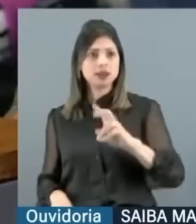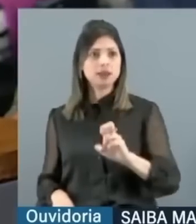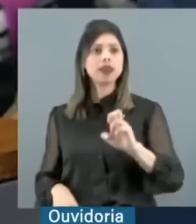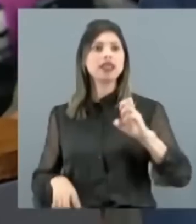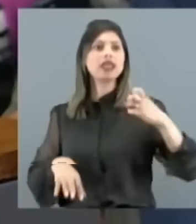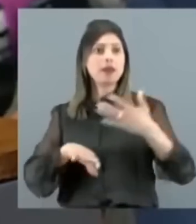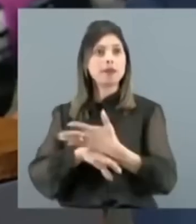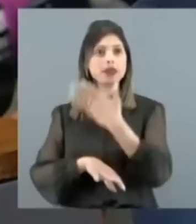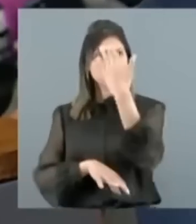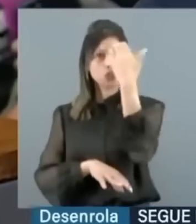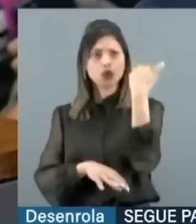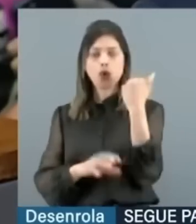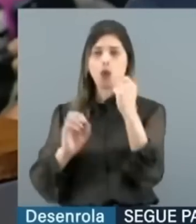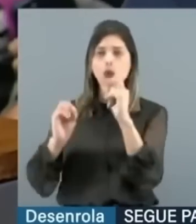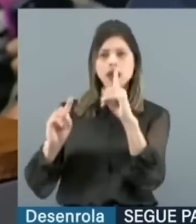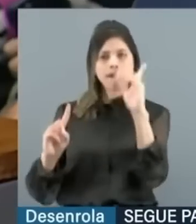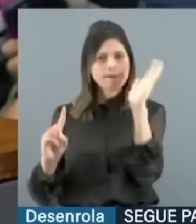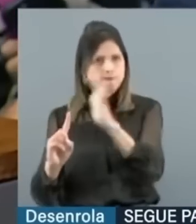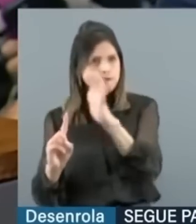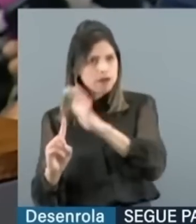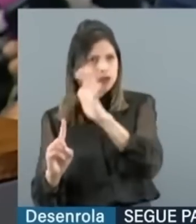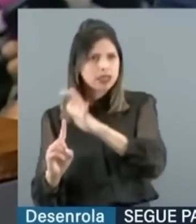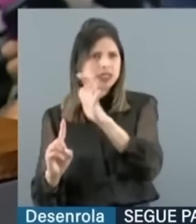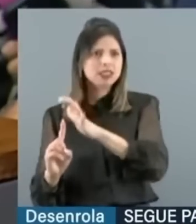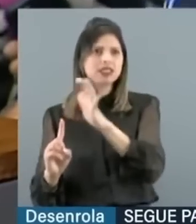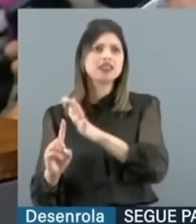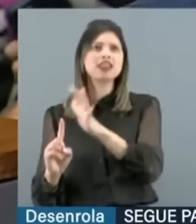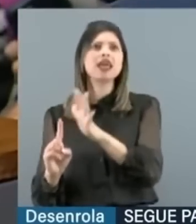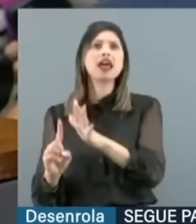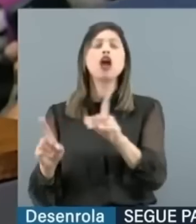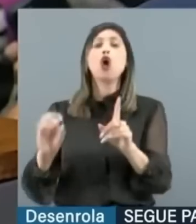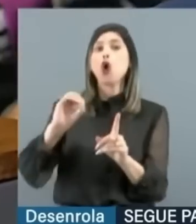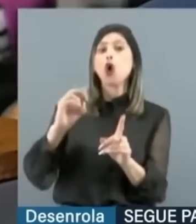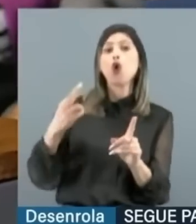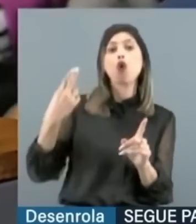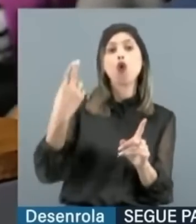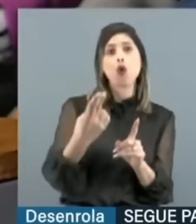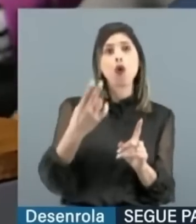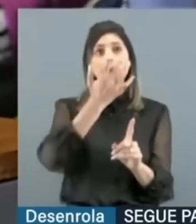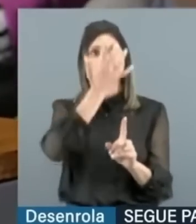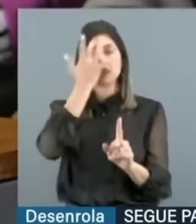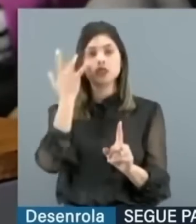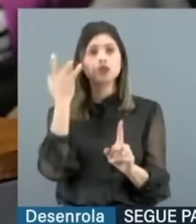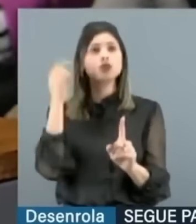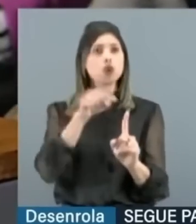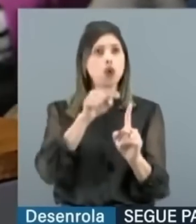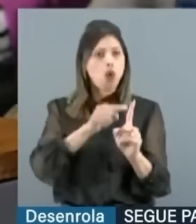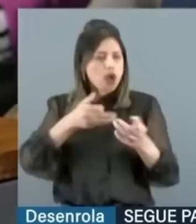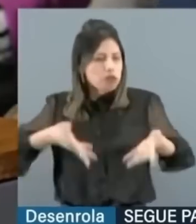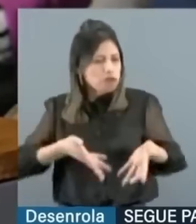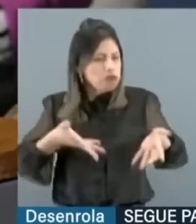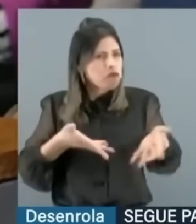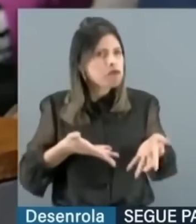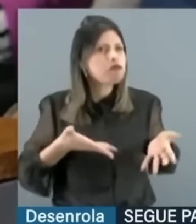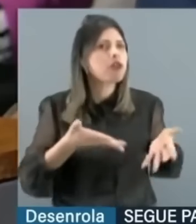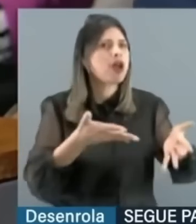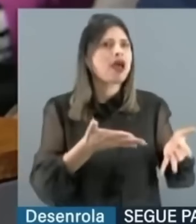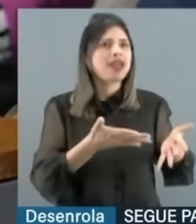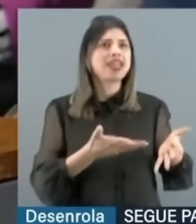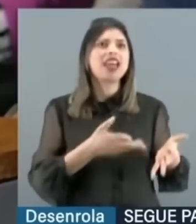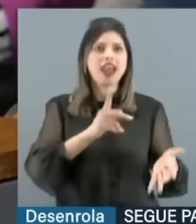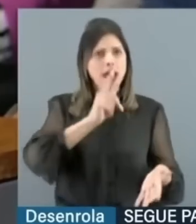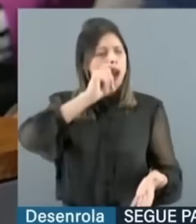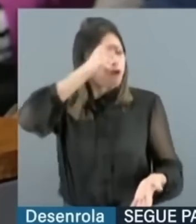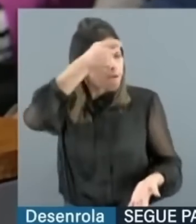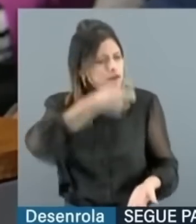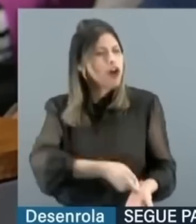aquele que incute a ideia golpista, seja o partícipe moral na forma de instigação, quando ele reforça a